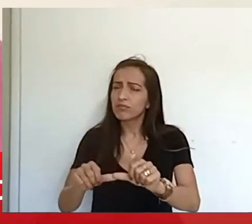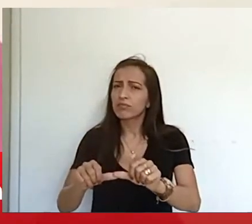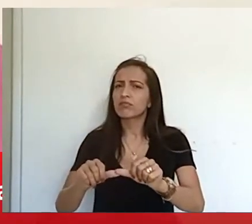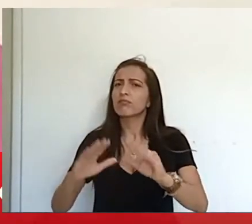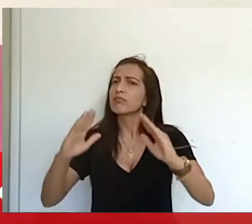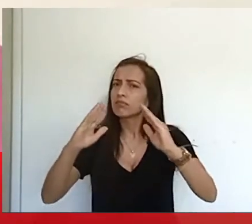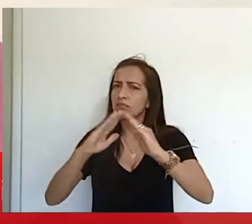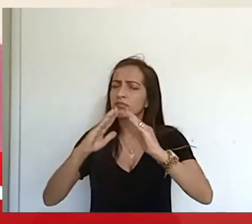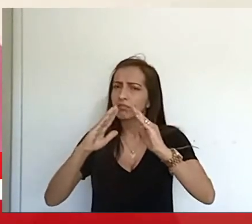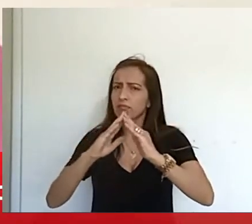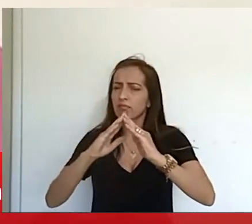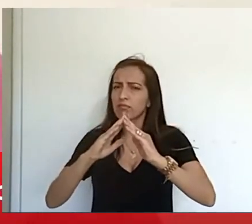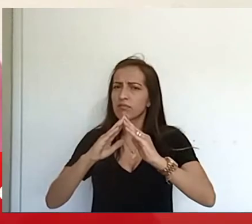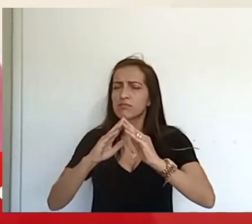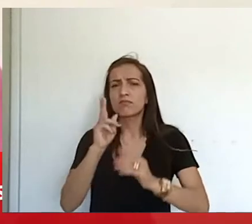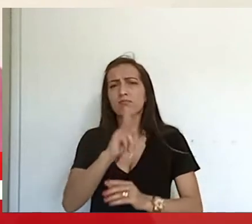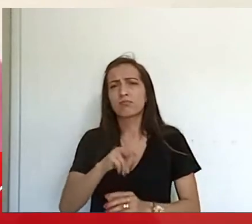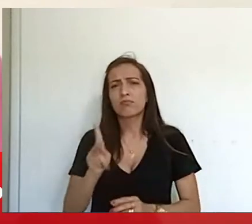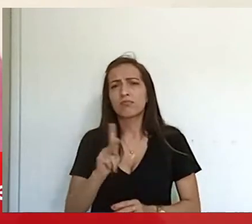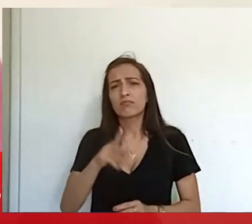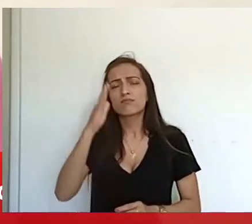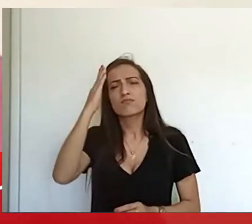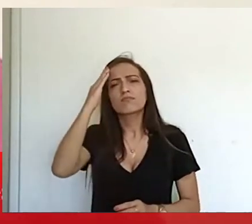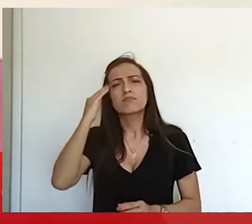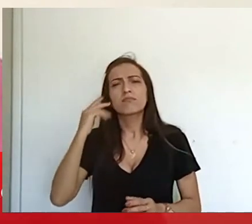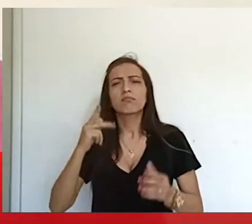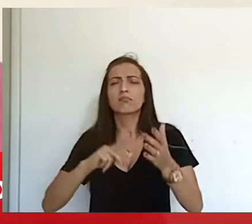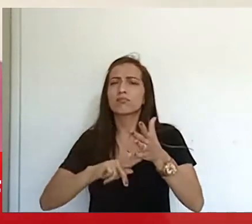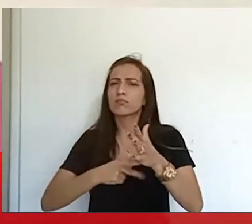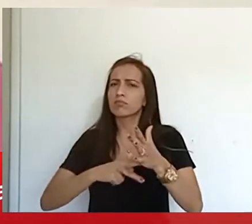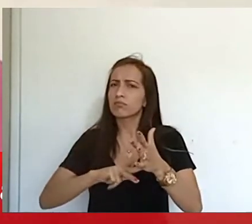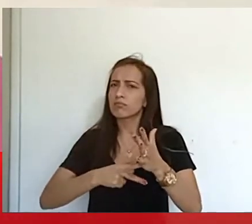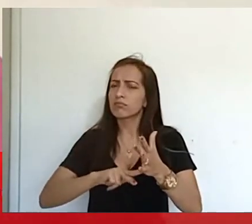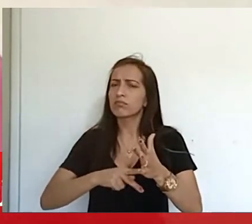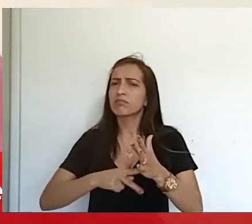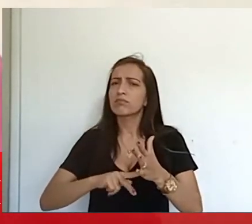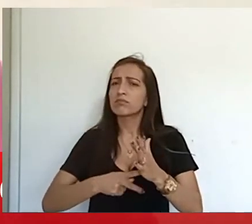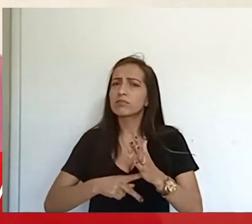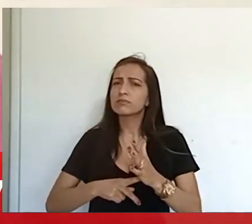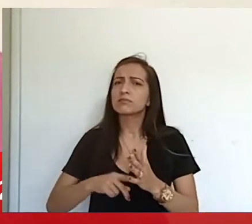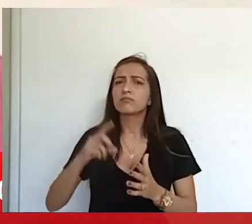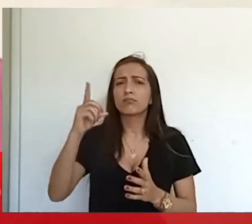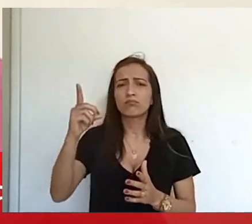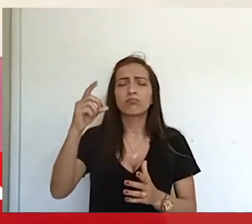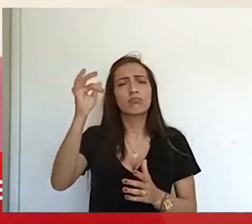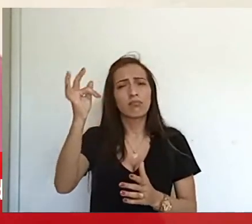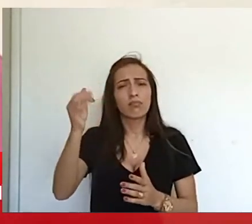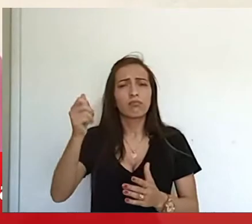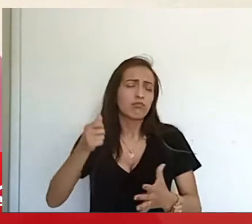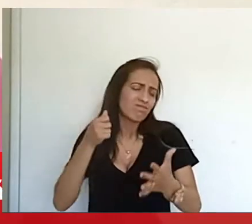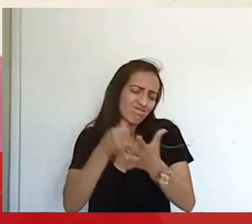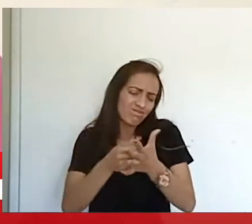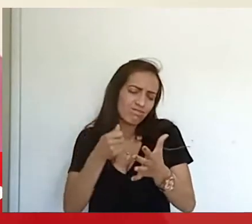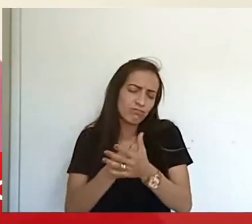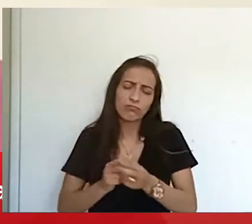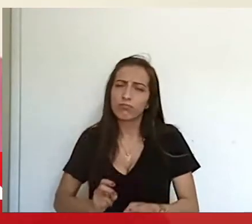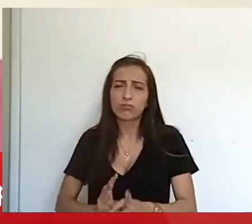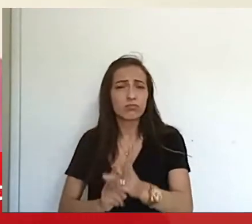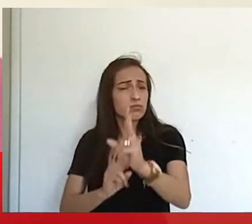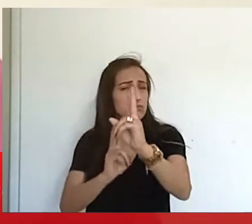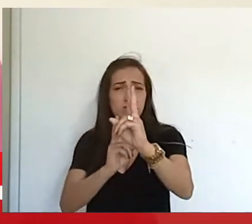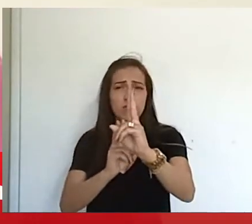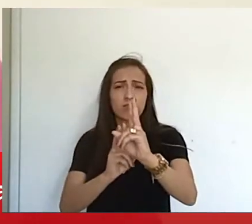professores sabem que o nosso sindicato, o Simpro, tem uma história de luta no Distrito Federal. Nós temos um patrimônio político muito